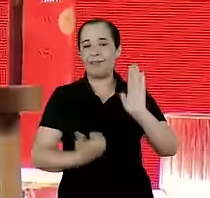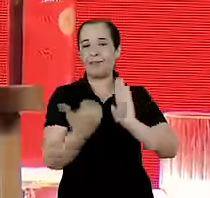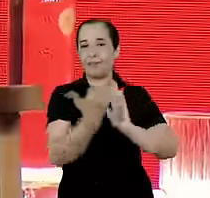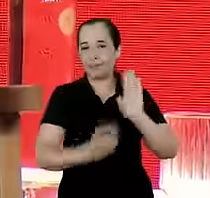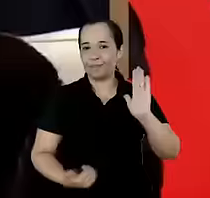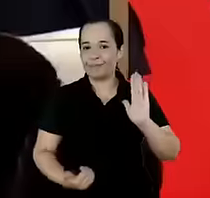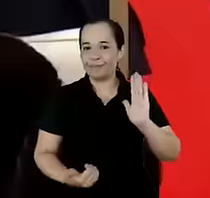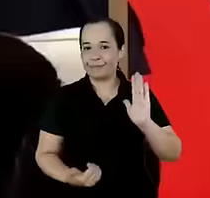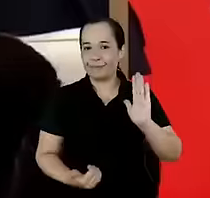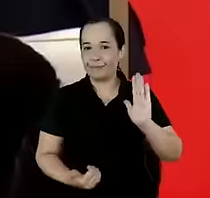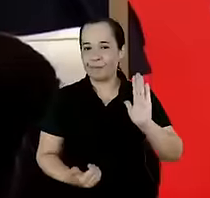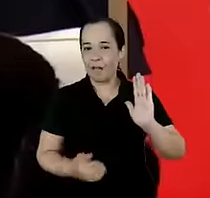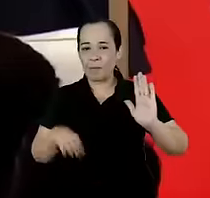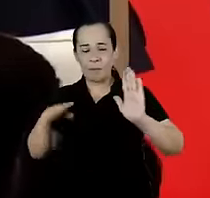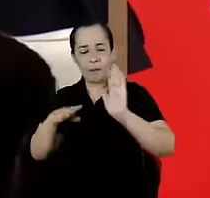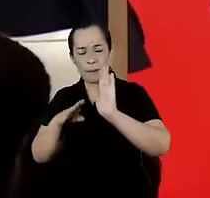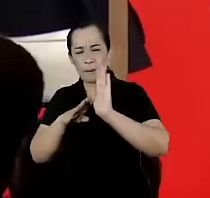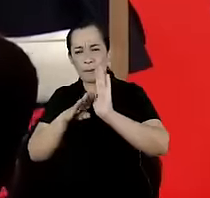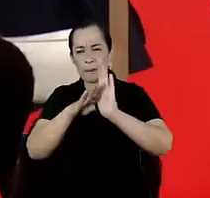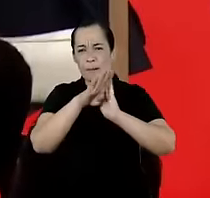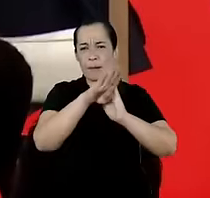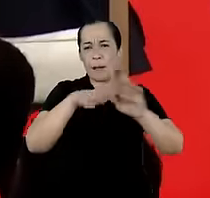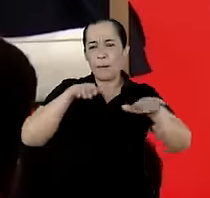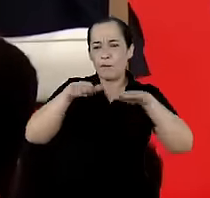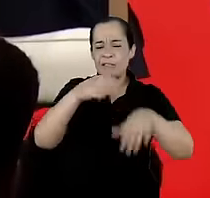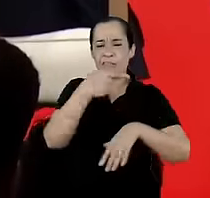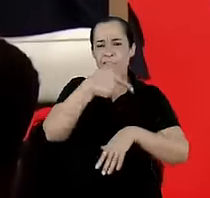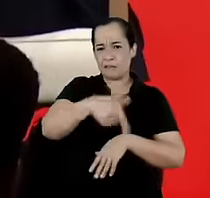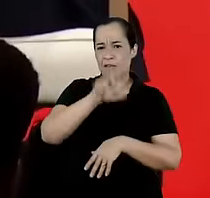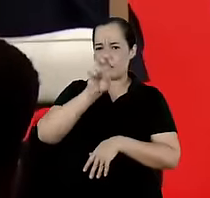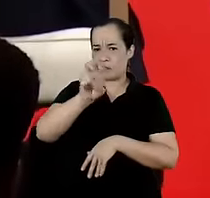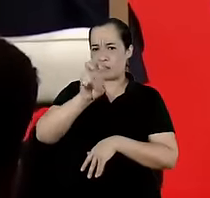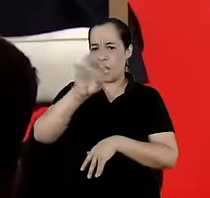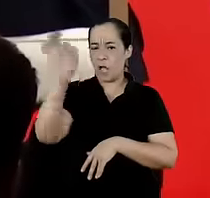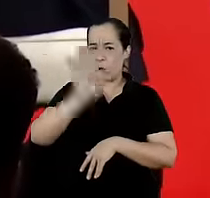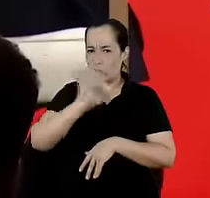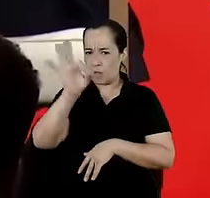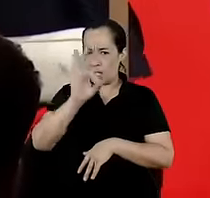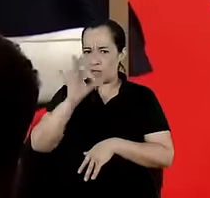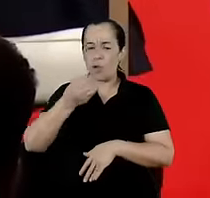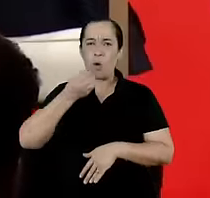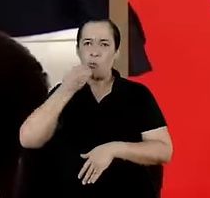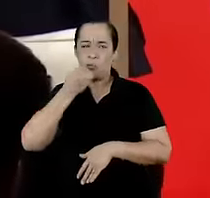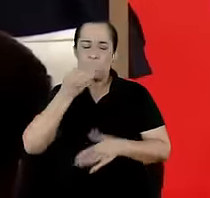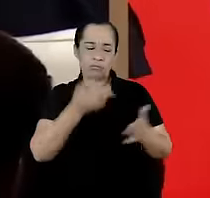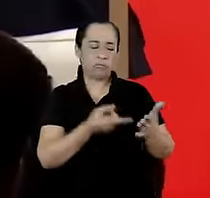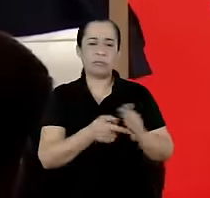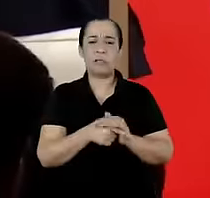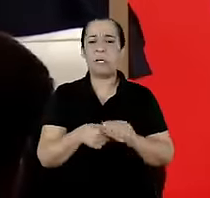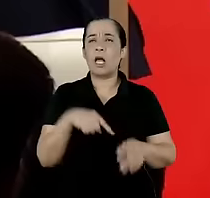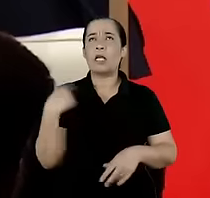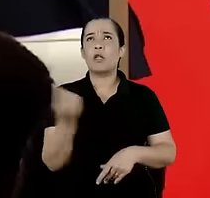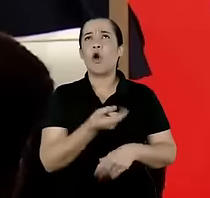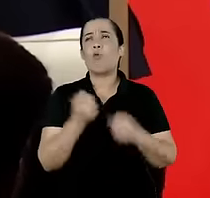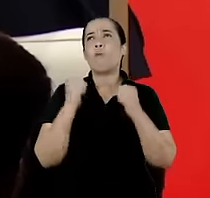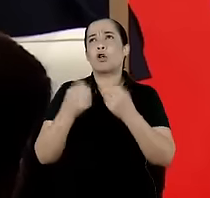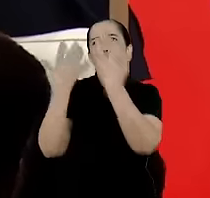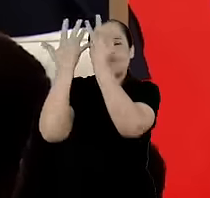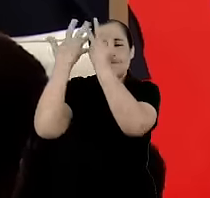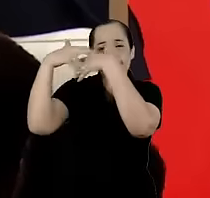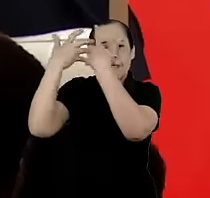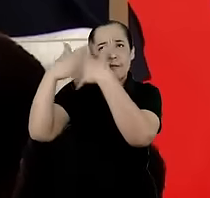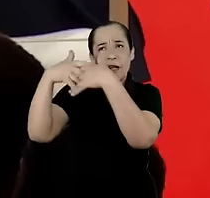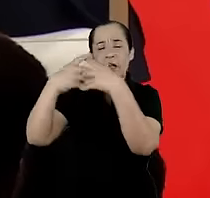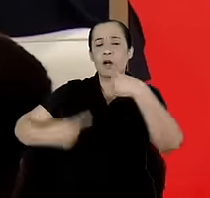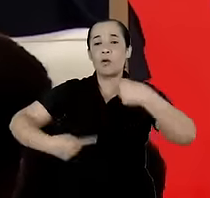vezes como uma barra alta para se mover para 75 naquela oportunidade que era e a gente poderia imaginar hoje uma discussão